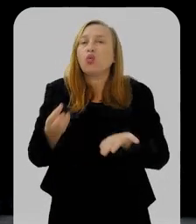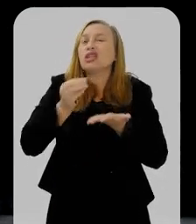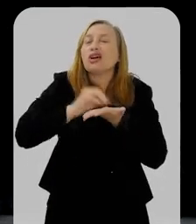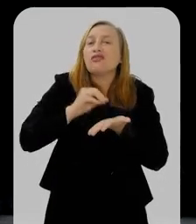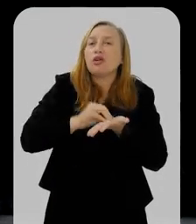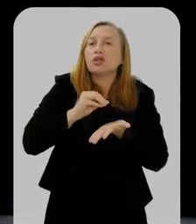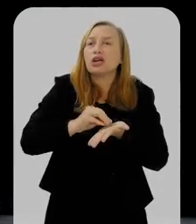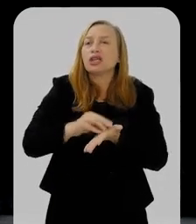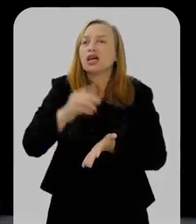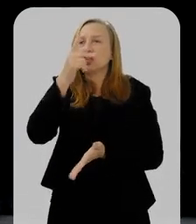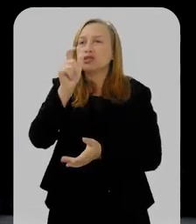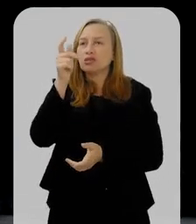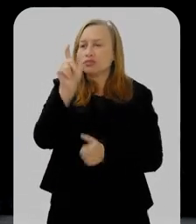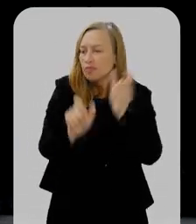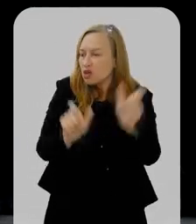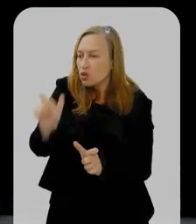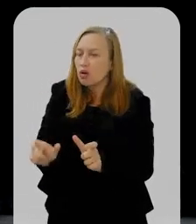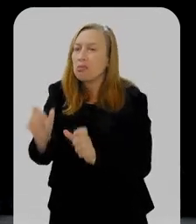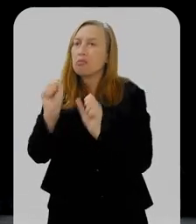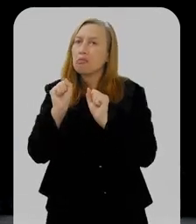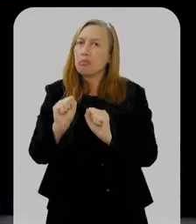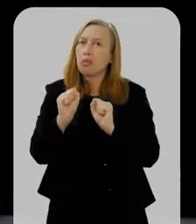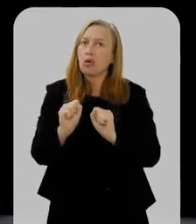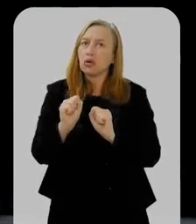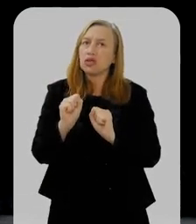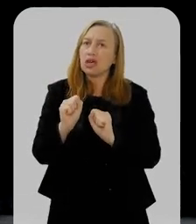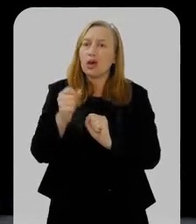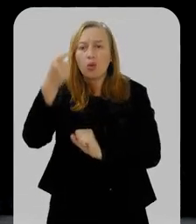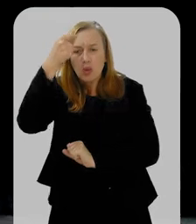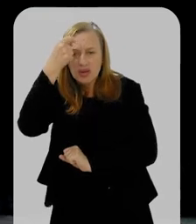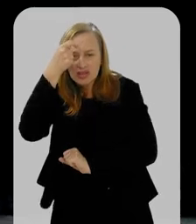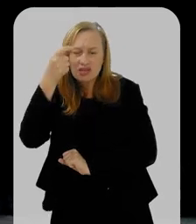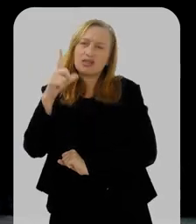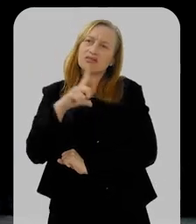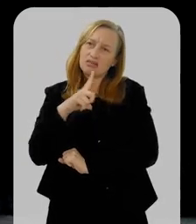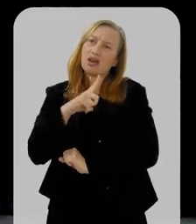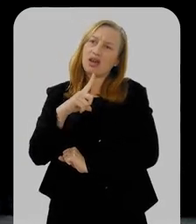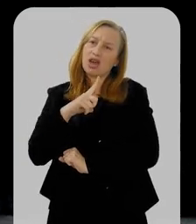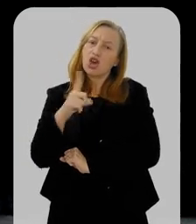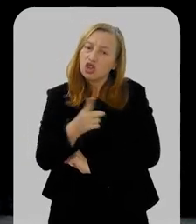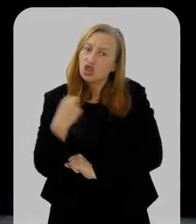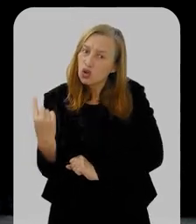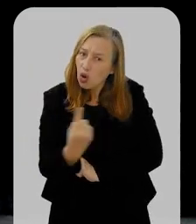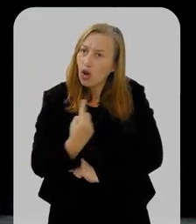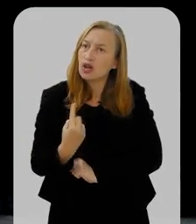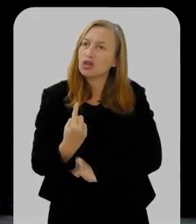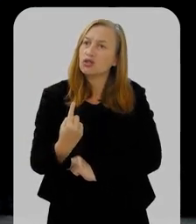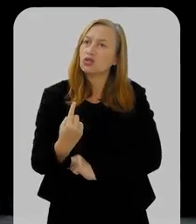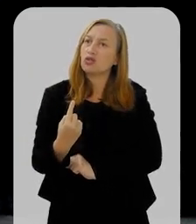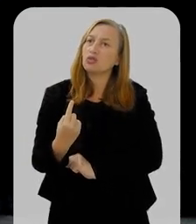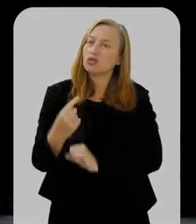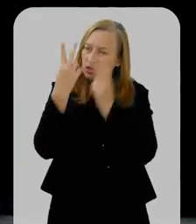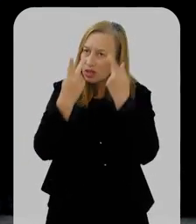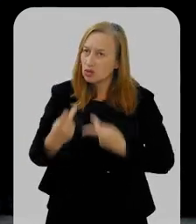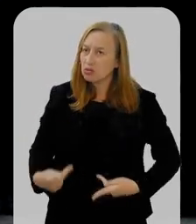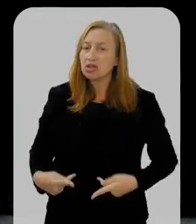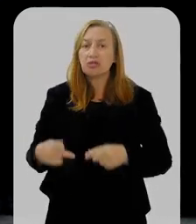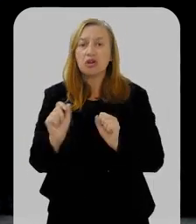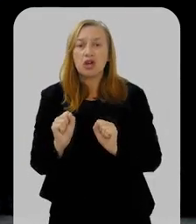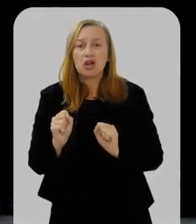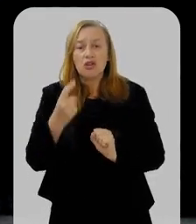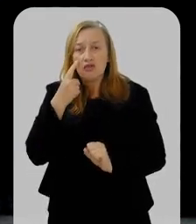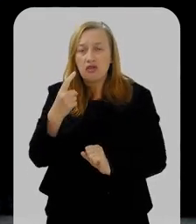faltando para as pessoas ainda poderem se tocar, tanto o poder público como nós mesmos, como pessoas, de que